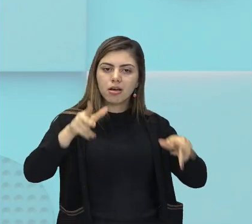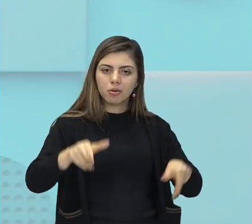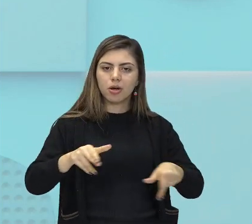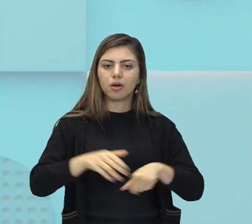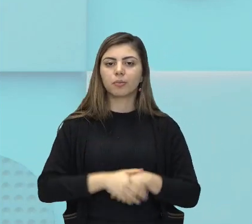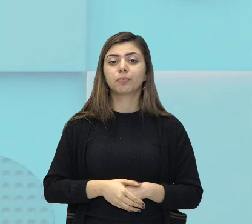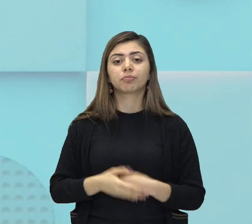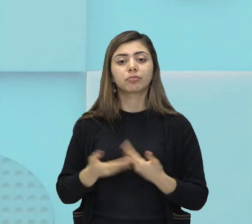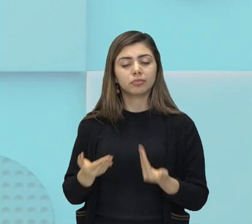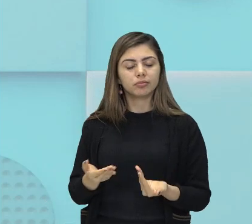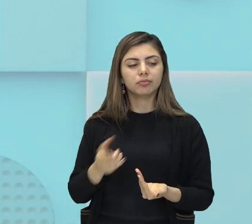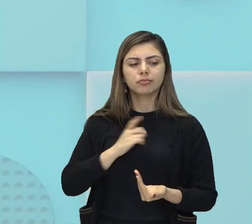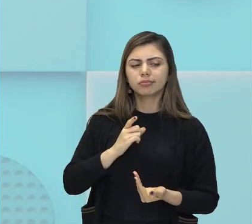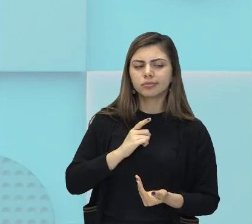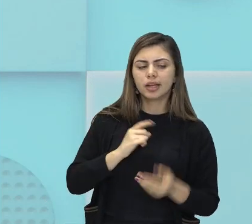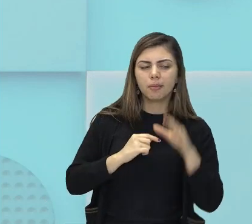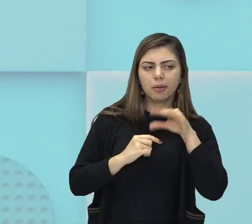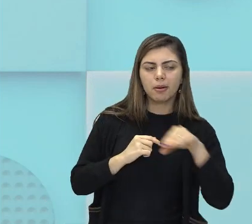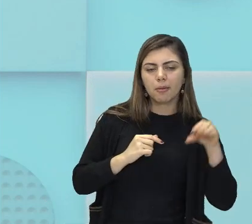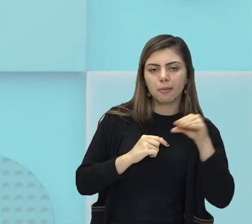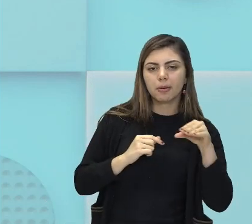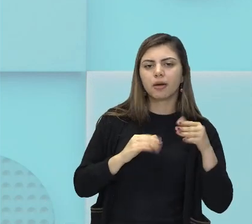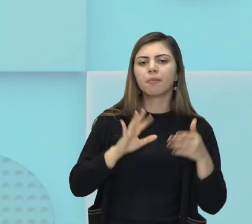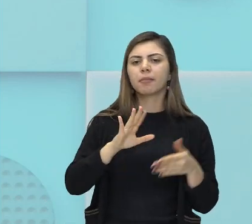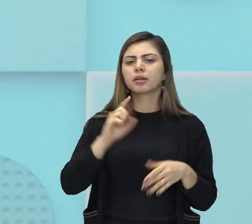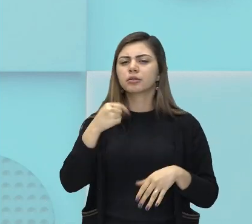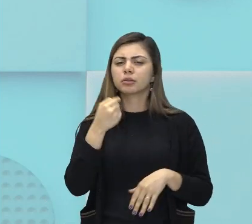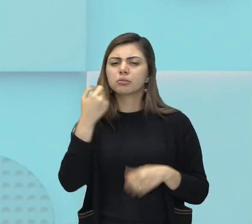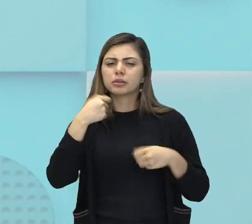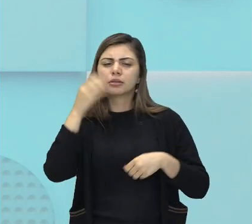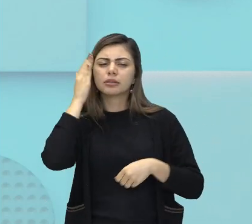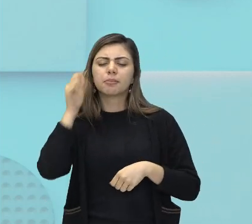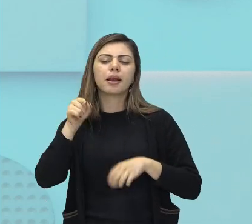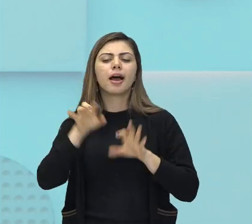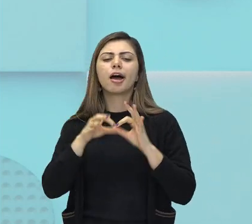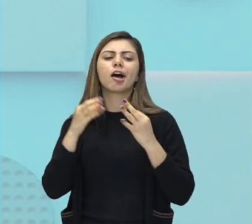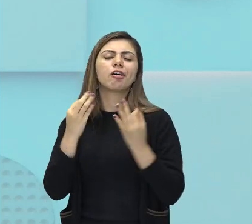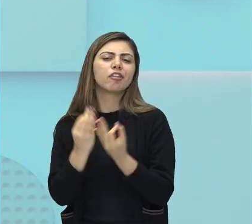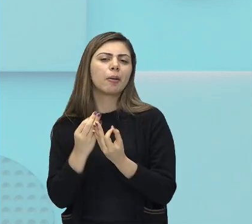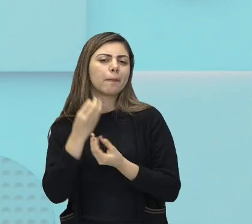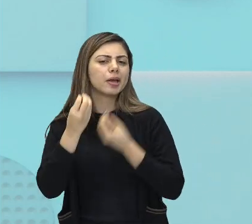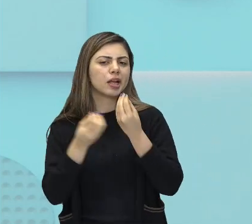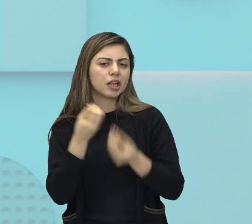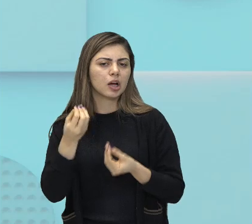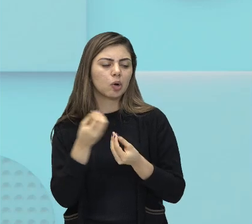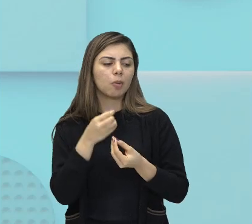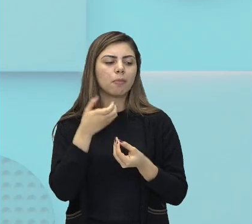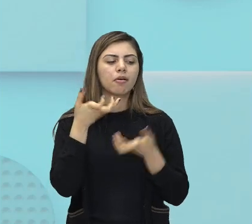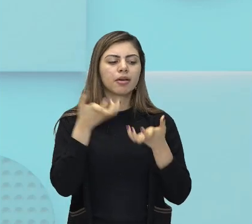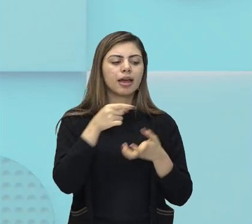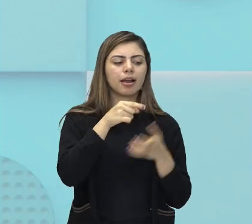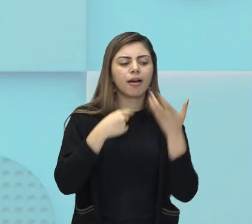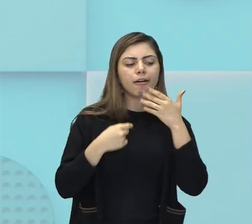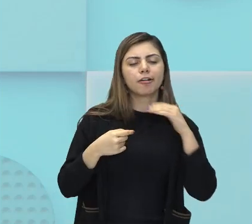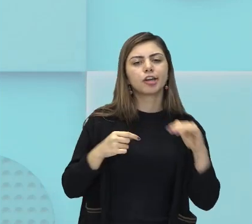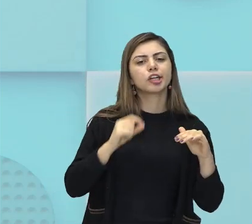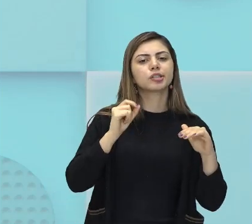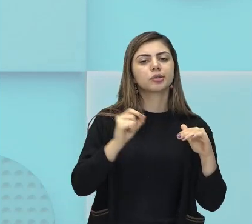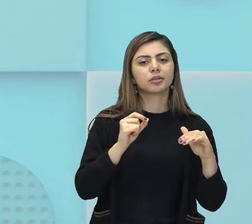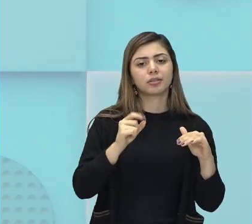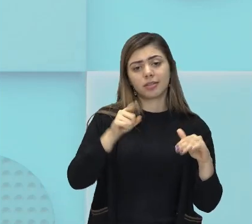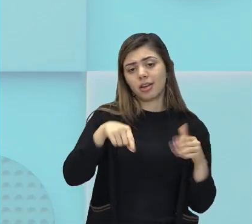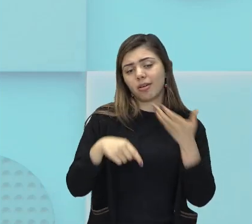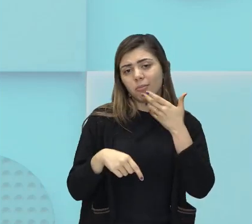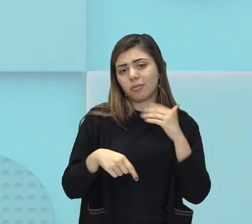é assim que funciona, a gente tem que tentar entender o que é que a família vai fazer com isso. O que é que a família espera da Nininha? A gente está falando de uma